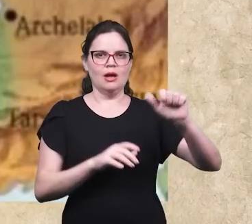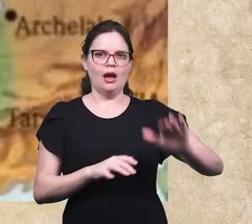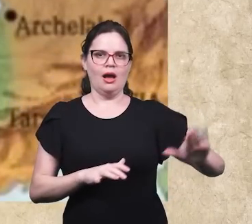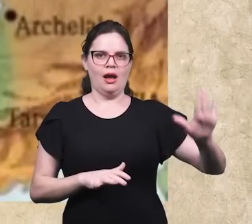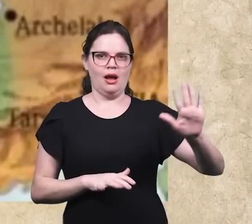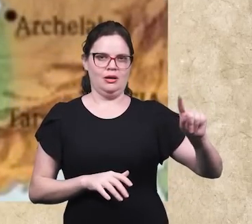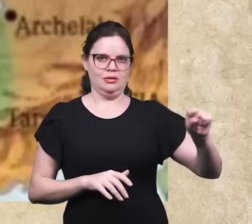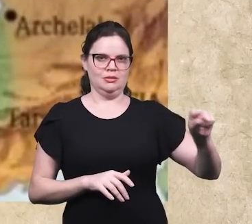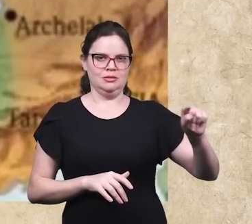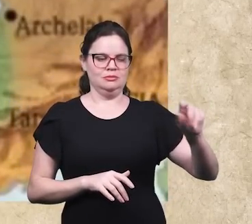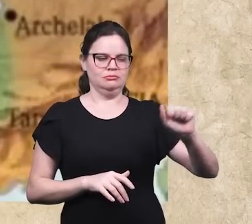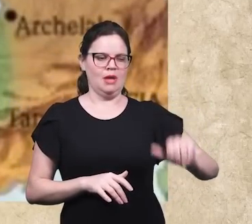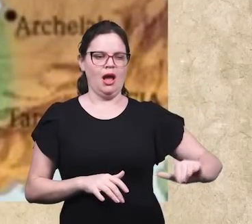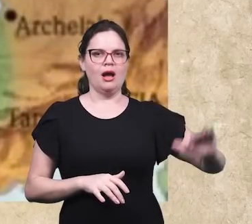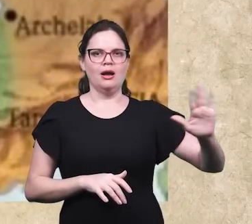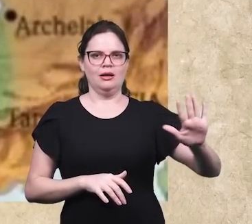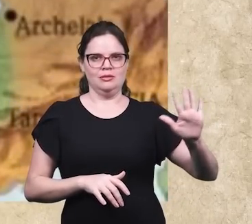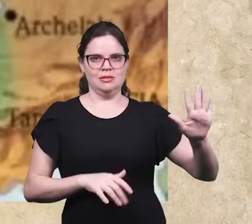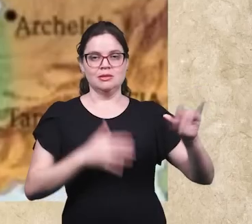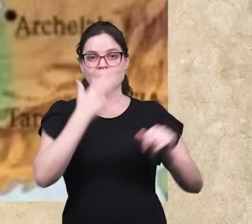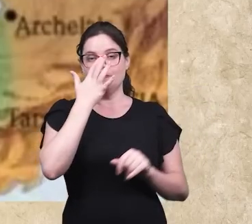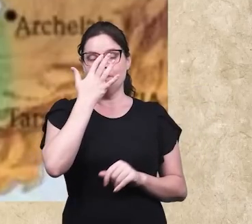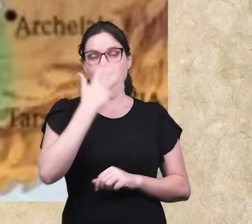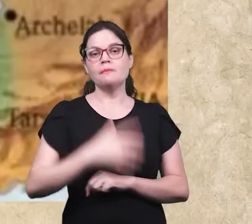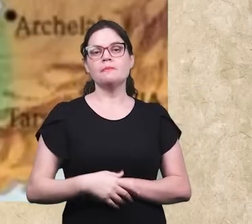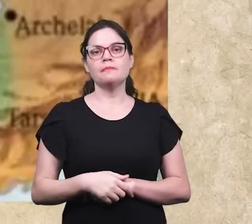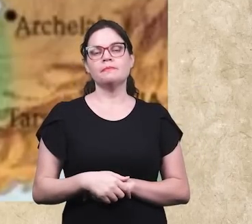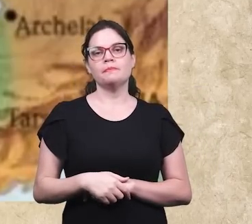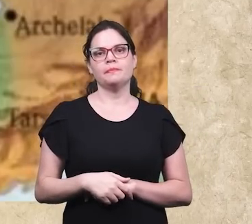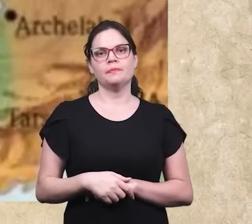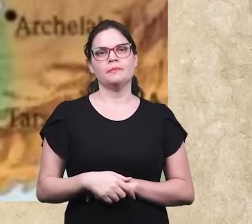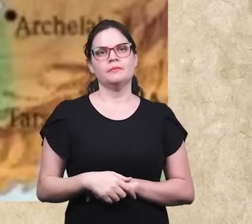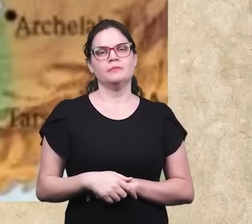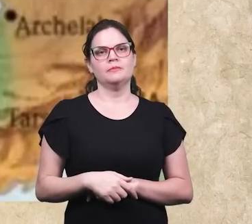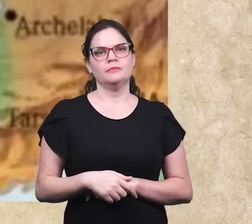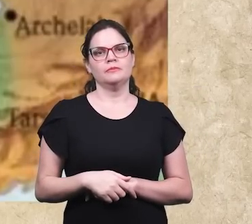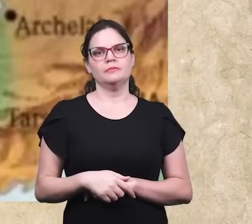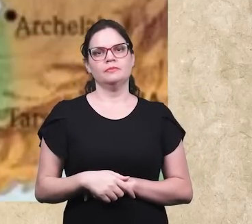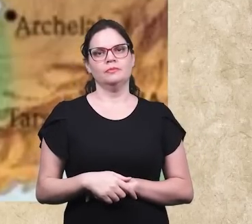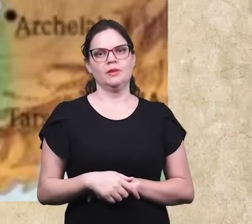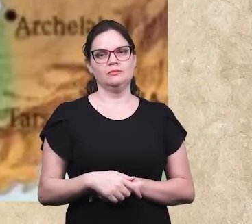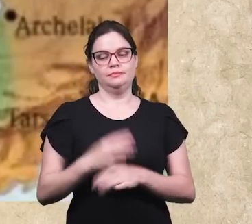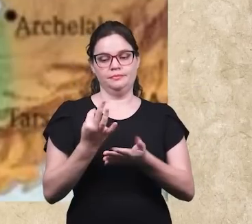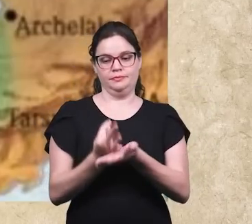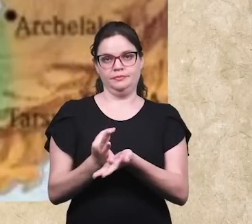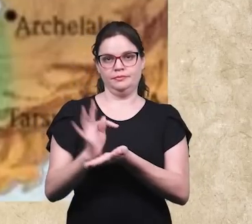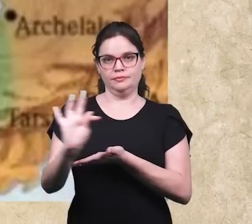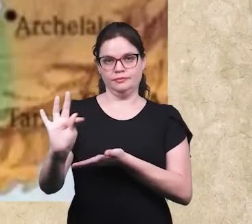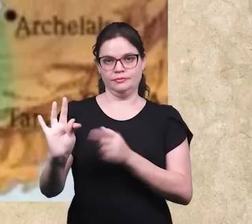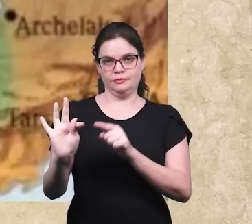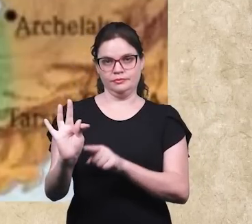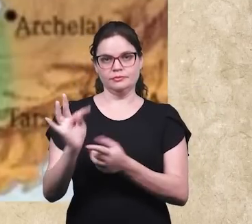Ásia Menor, considerada a Ásia Menor. Já